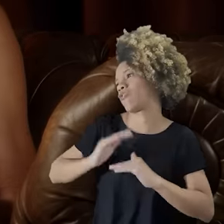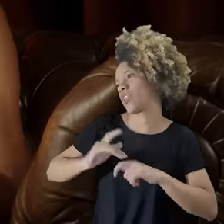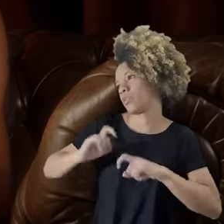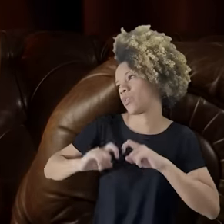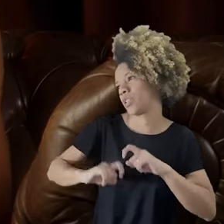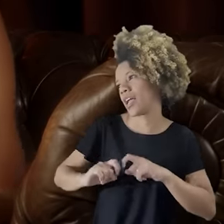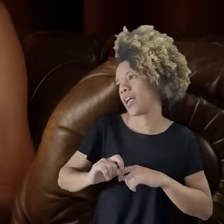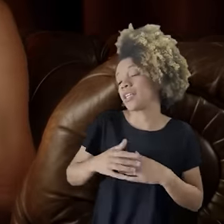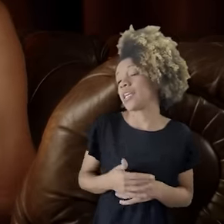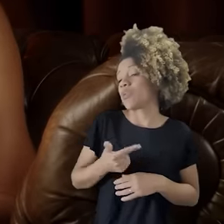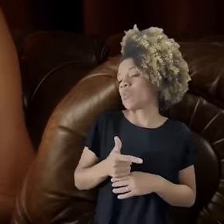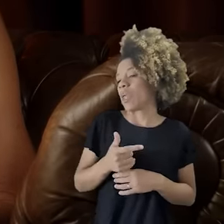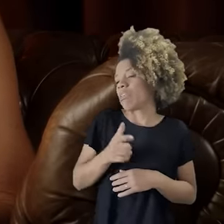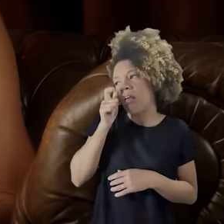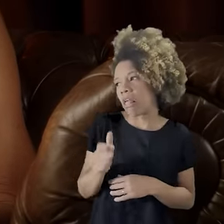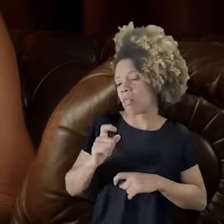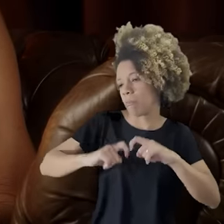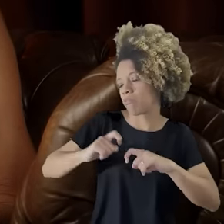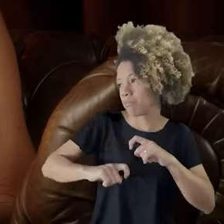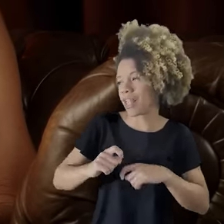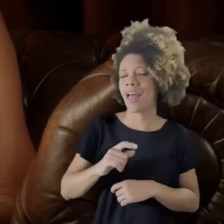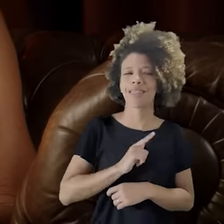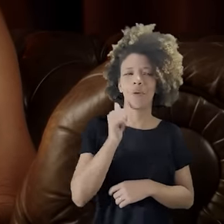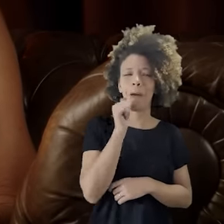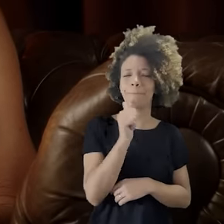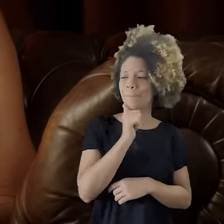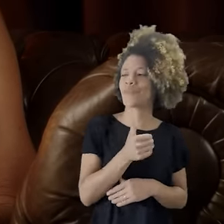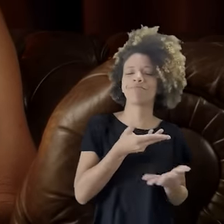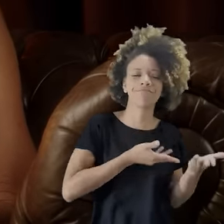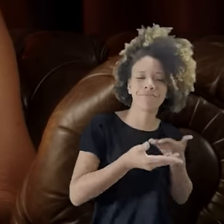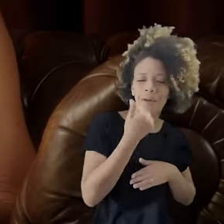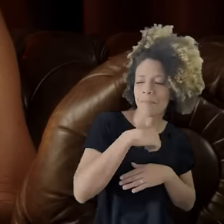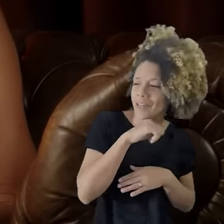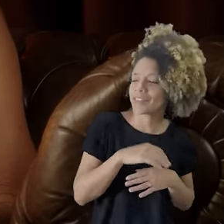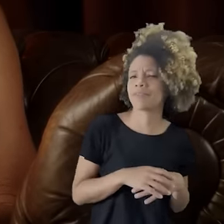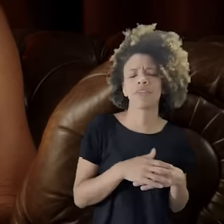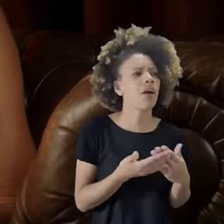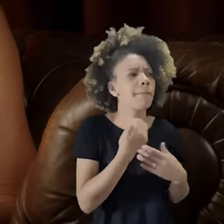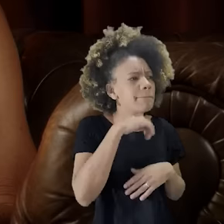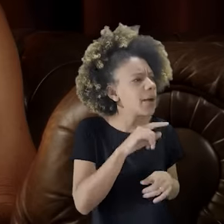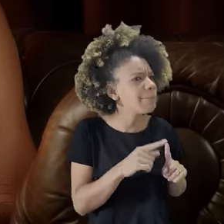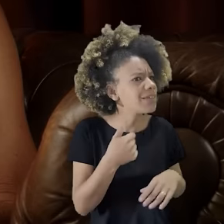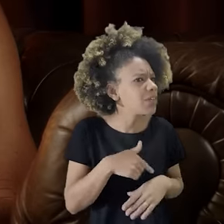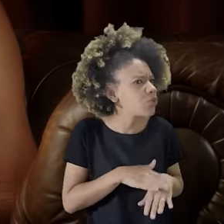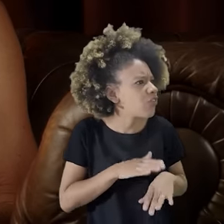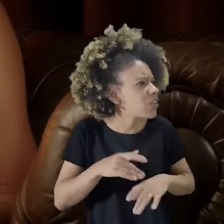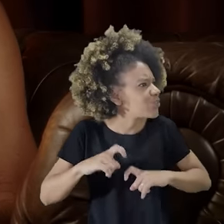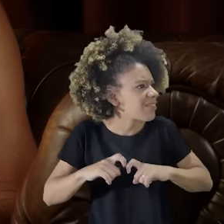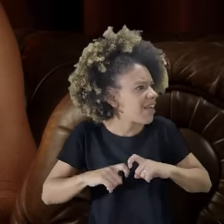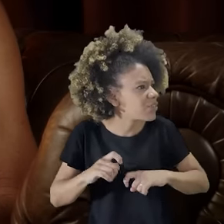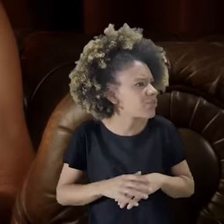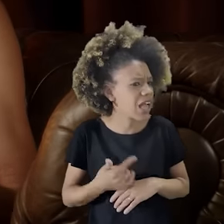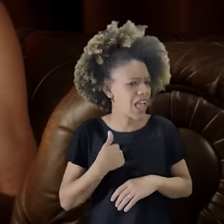é assexuada eu tenho uma moça que eu gosto muito dela eu trato ela como mãe aí eu falo mãe mas eu não faço